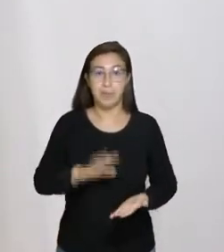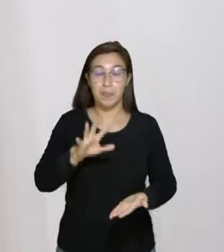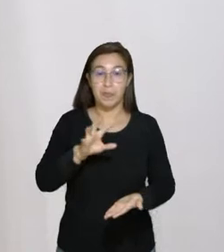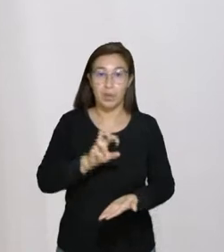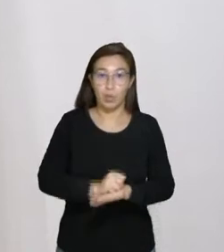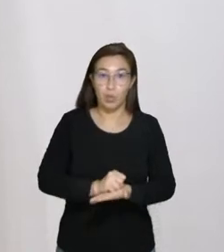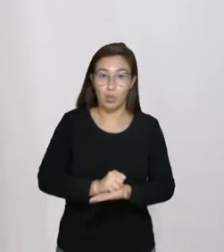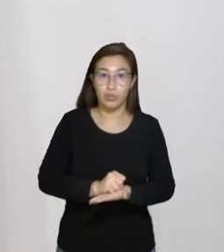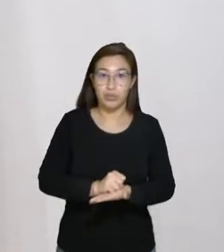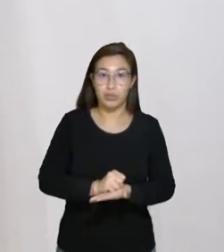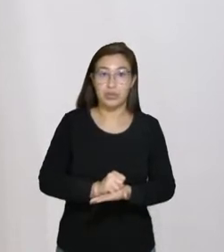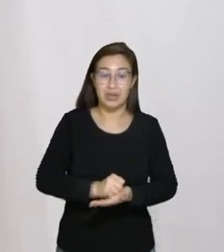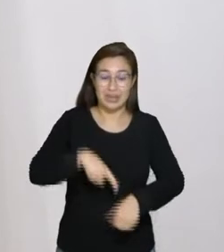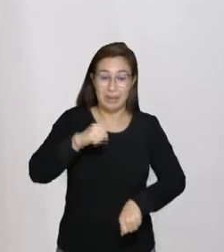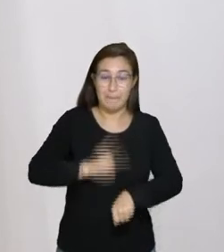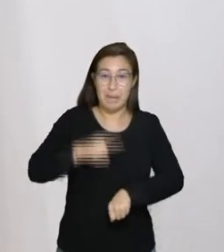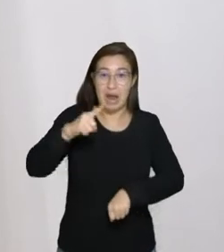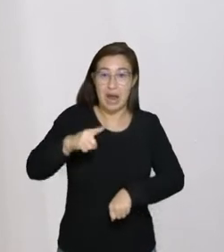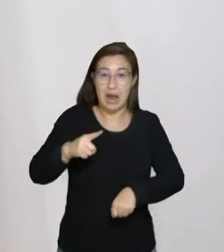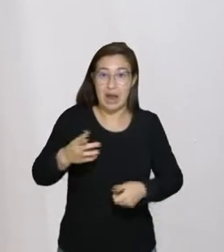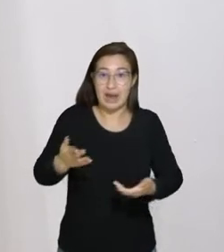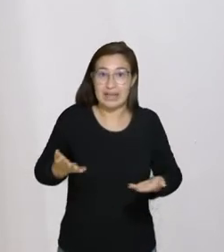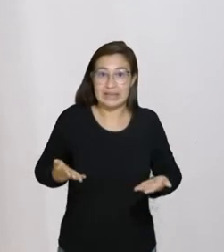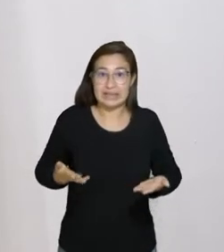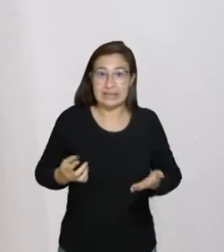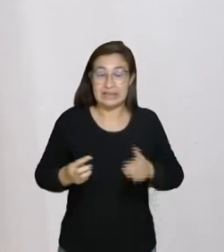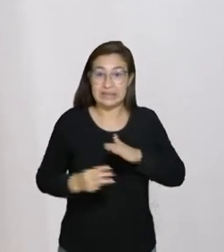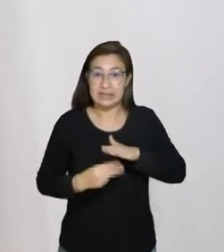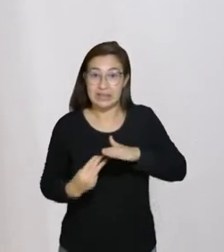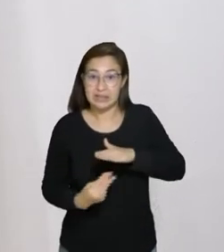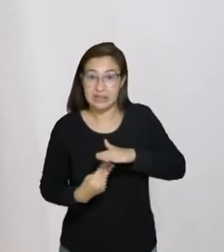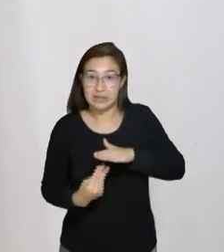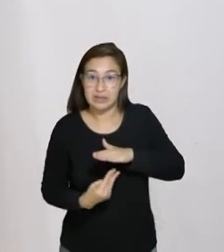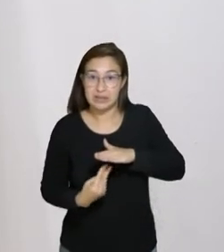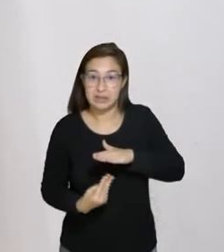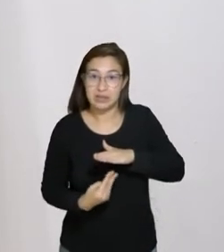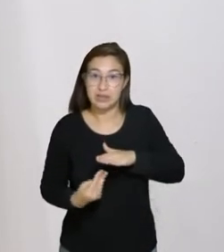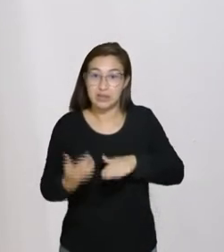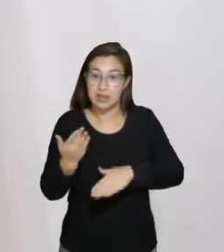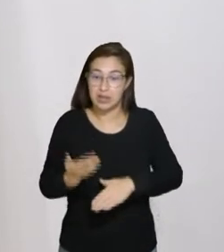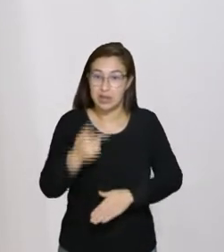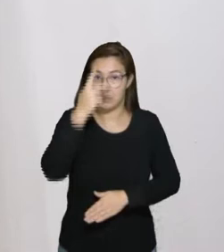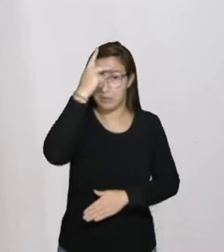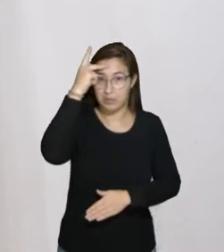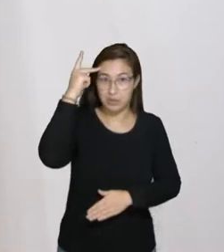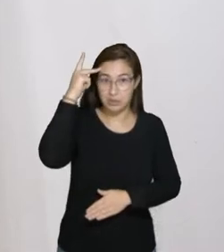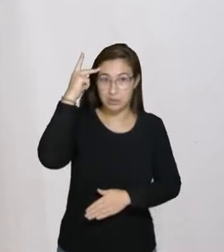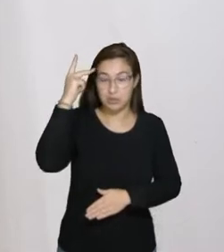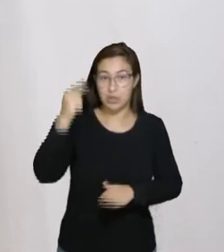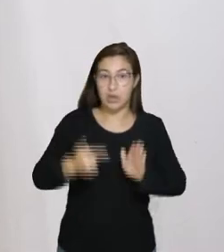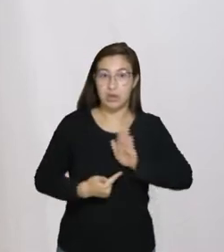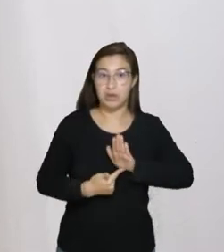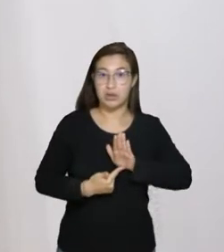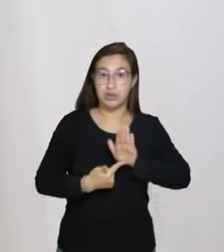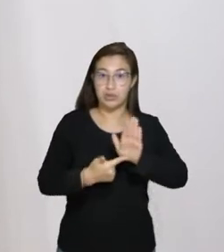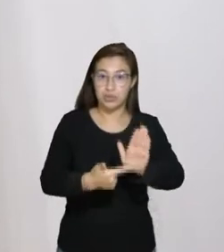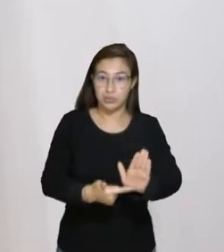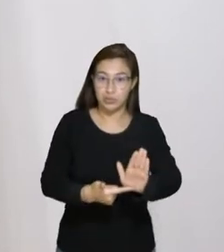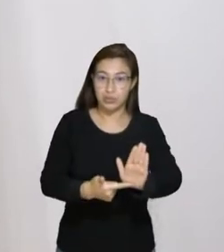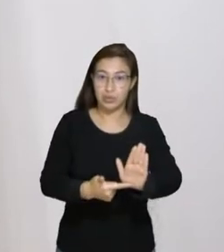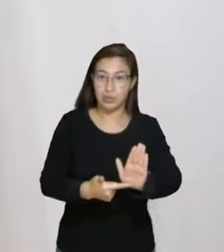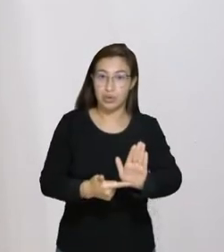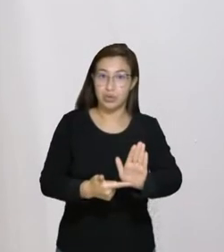Contratação em cima da hora, de terceirizados, com as indicações